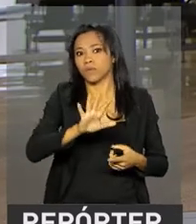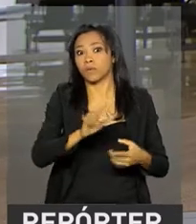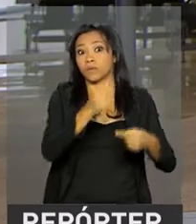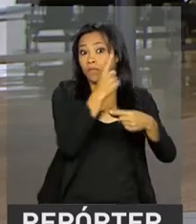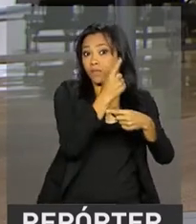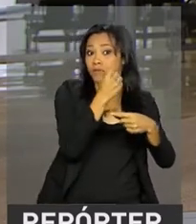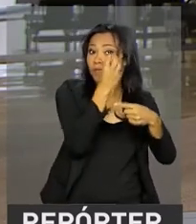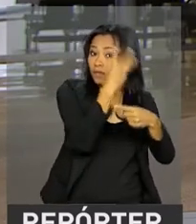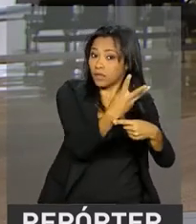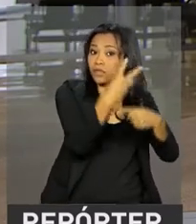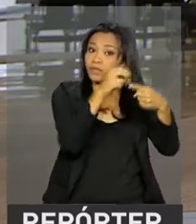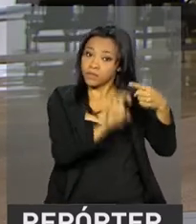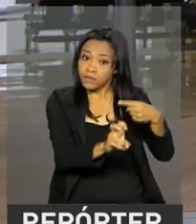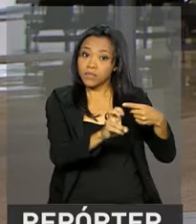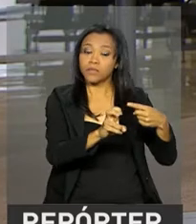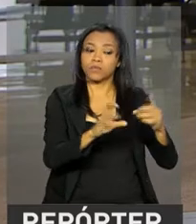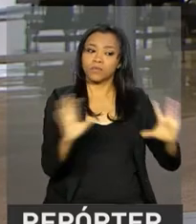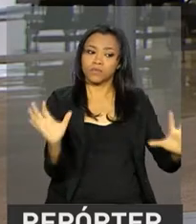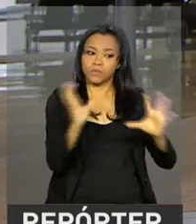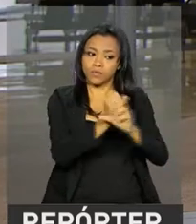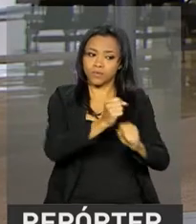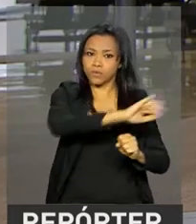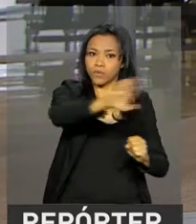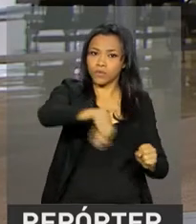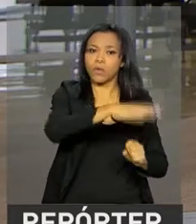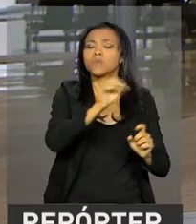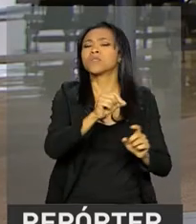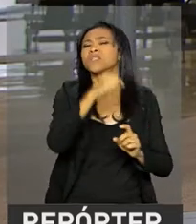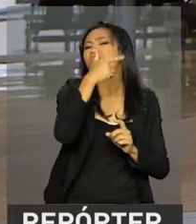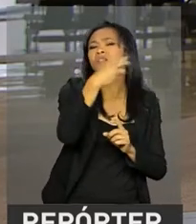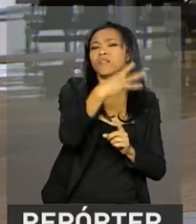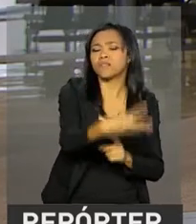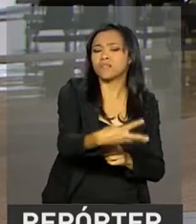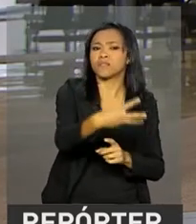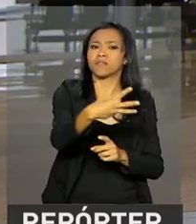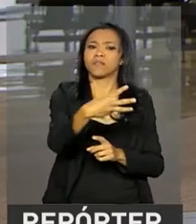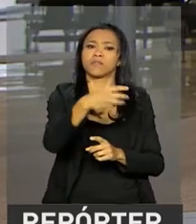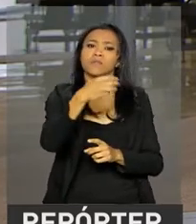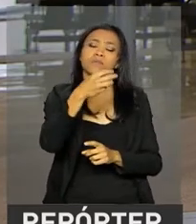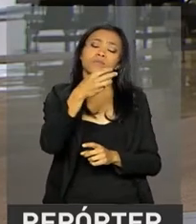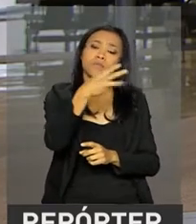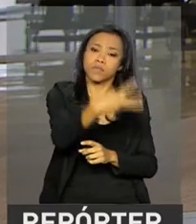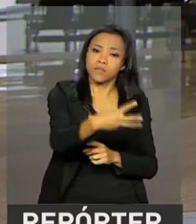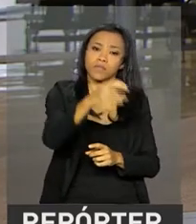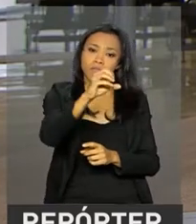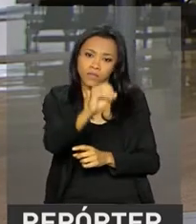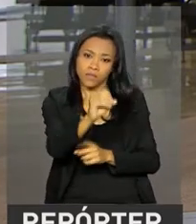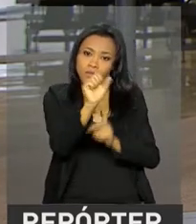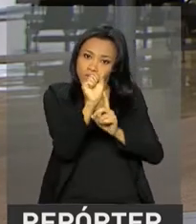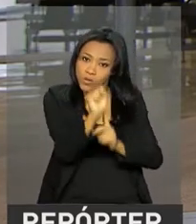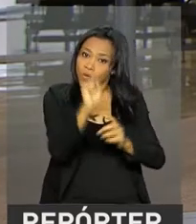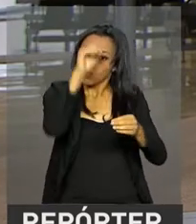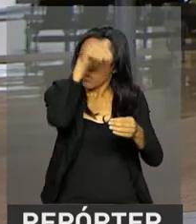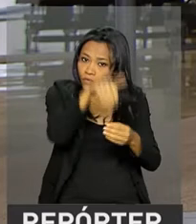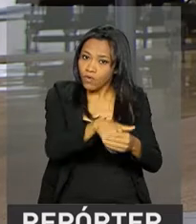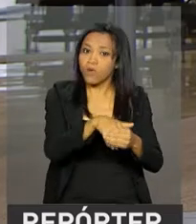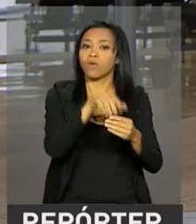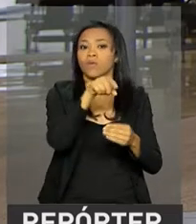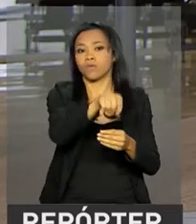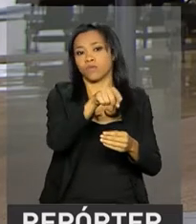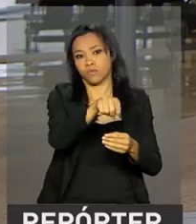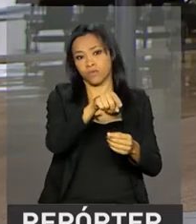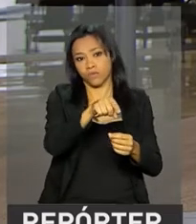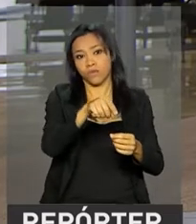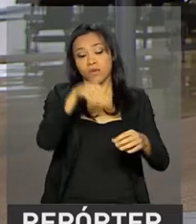três quintos do total de deputados, ou seja, 308 votos, para depois então seguir para análise do